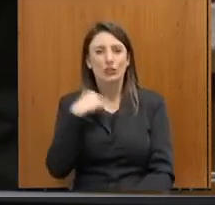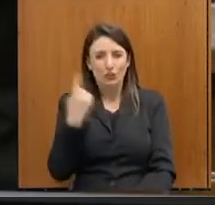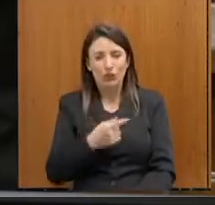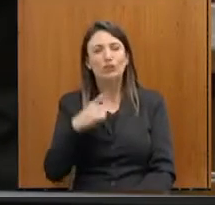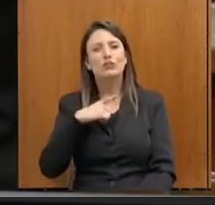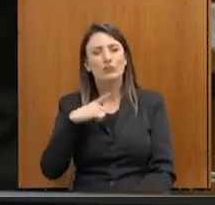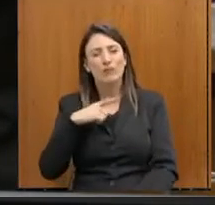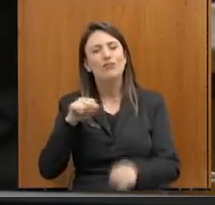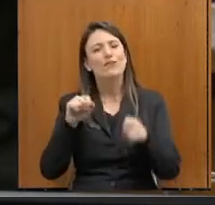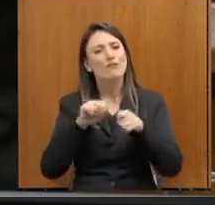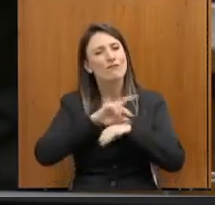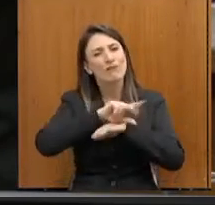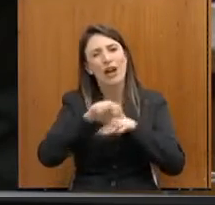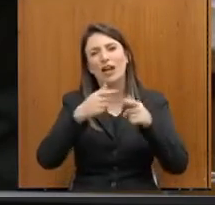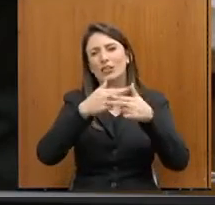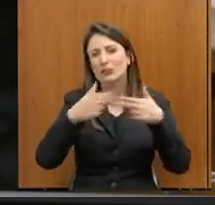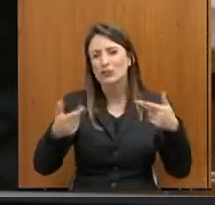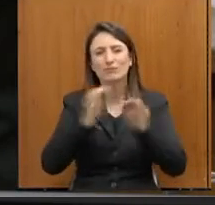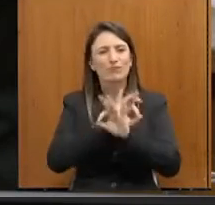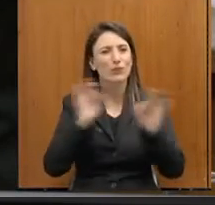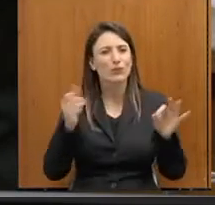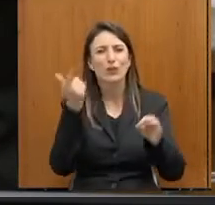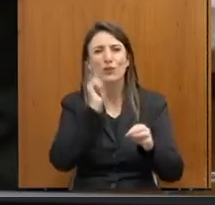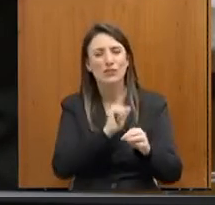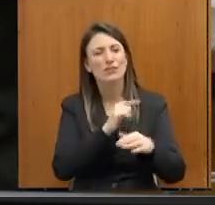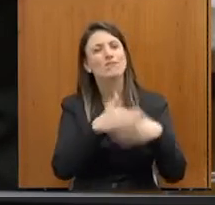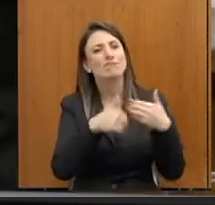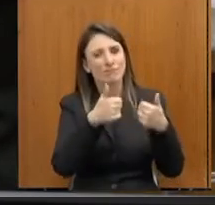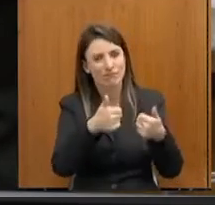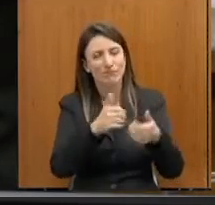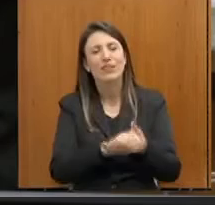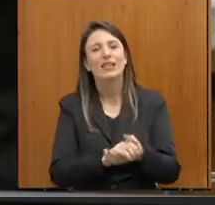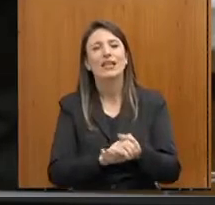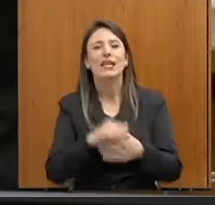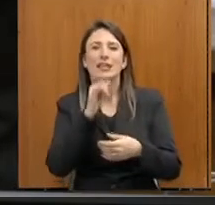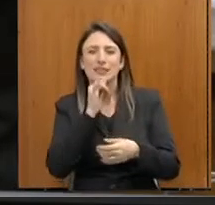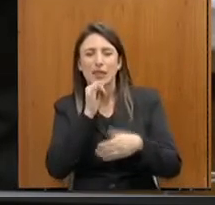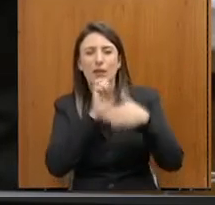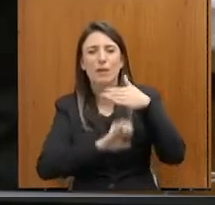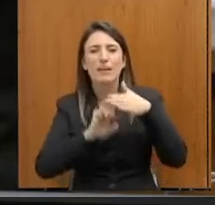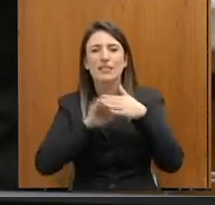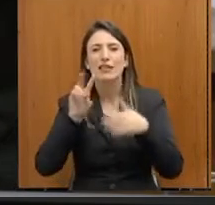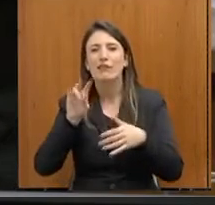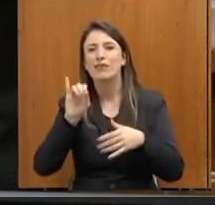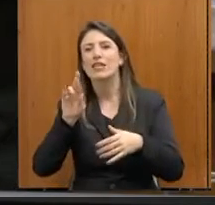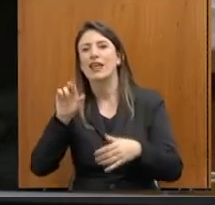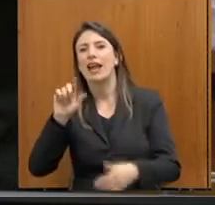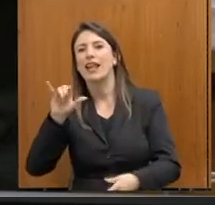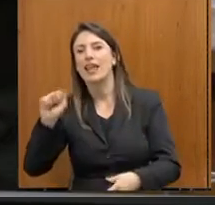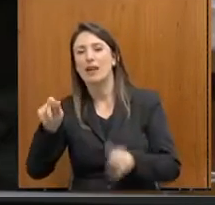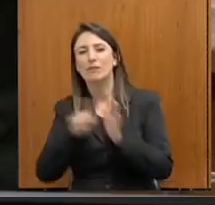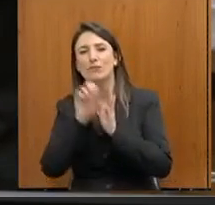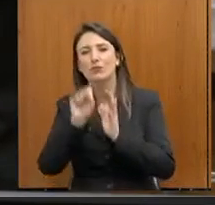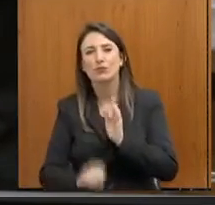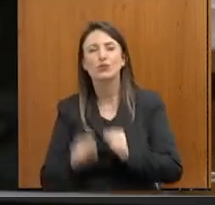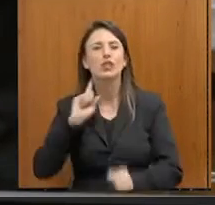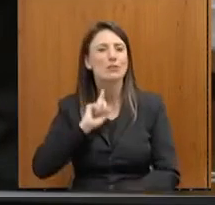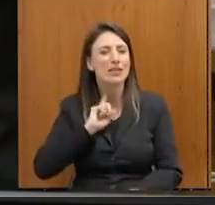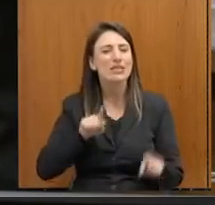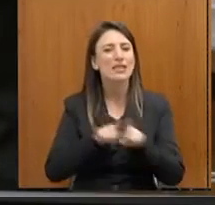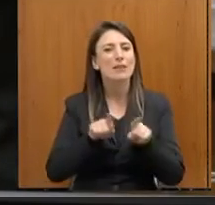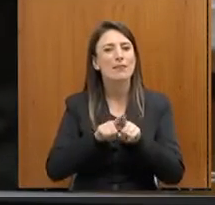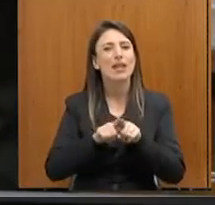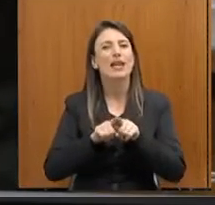ações exitosas e por serem exitosos você tá aqui na empresa verália no sul de Minas vou citar também